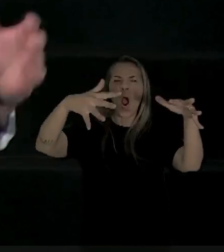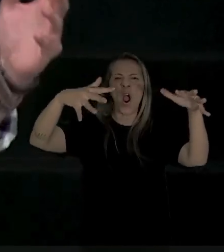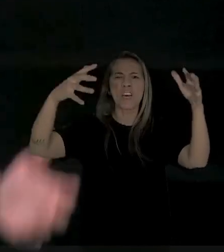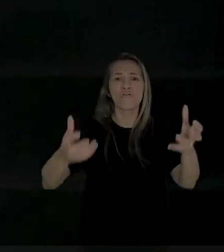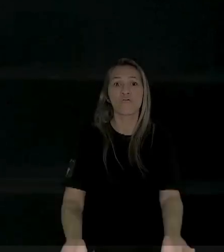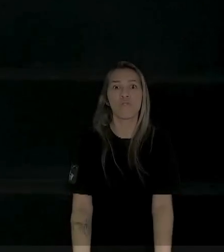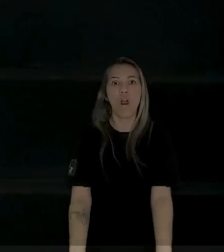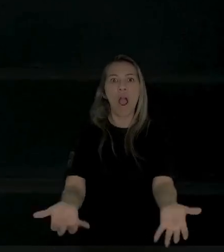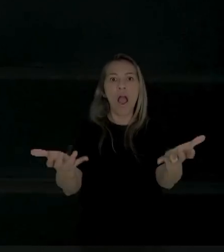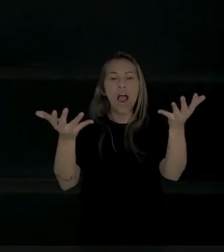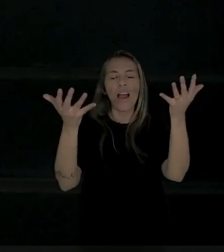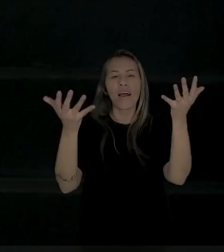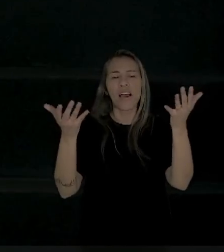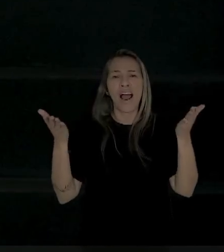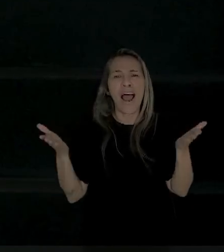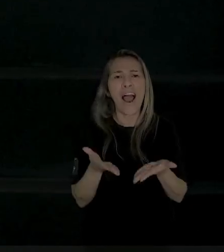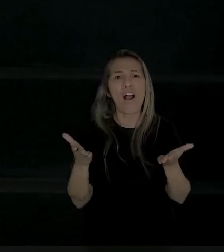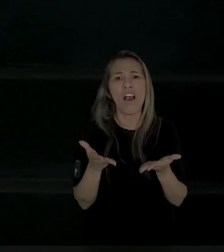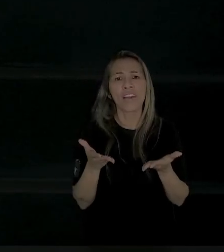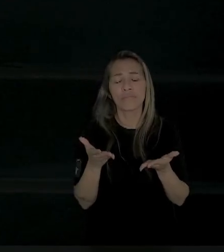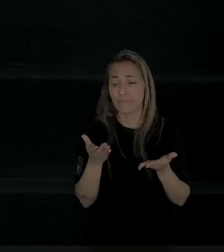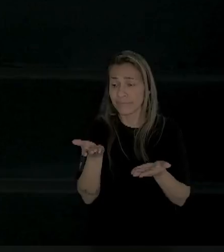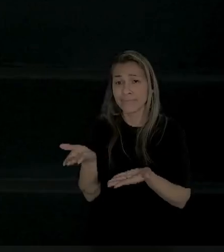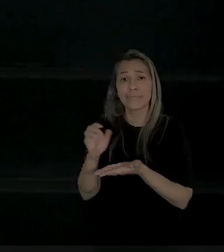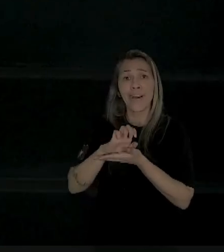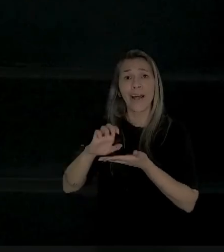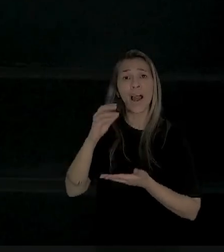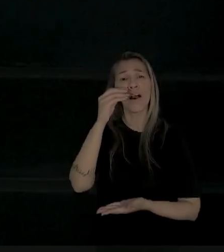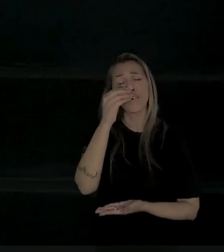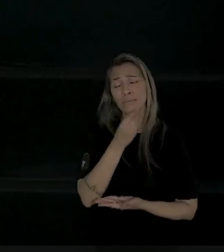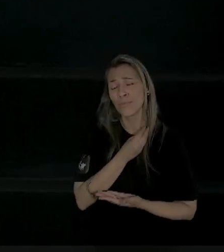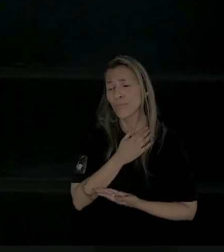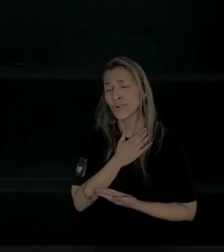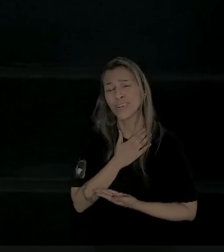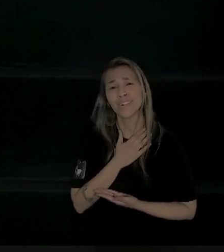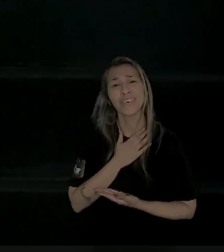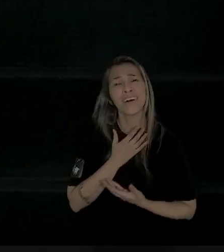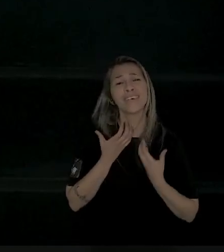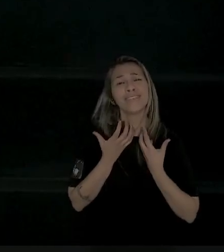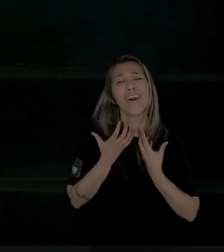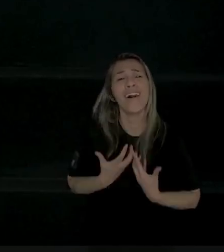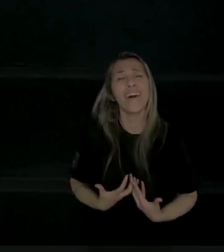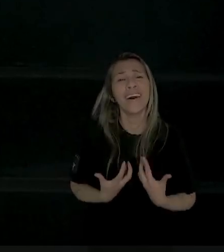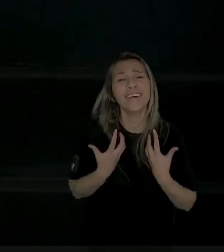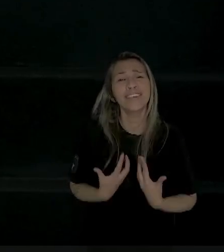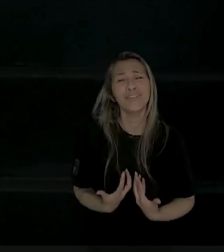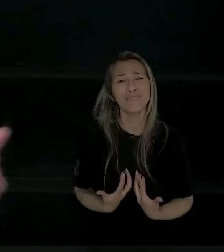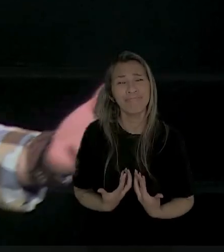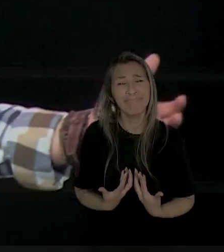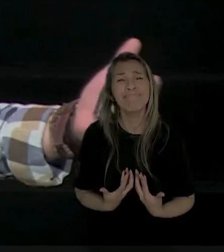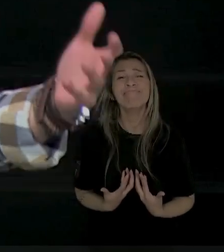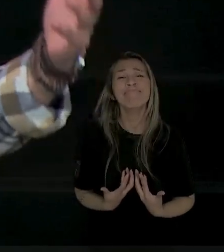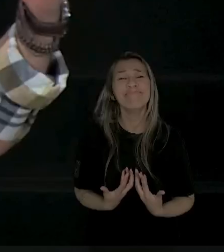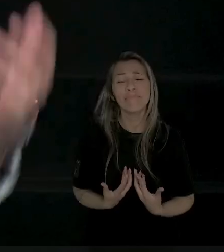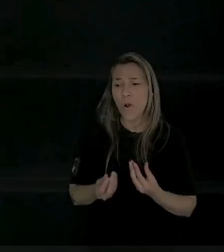Agora Elias não tem força de profetizar nada. Como é que pode uma boca que diz caia fogo do céu e o fogo cai, simplesmente